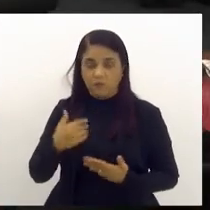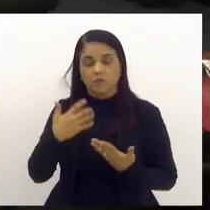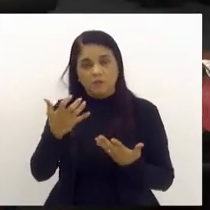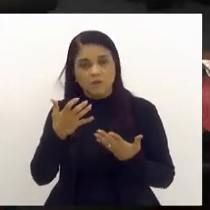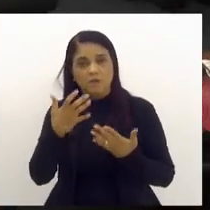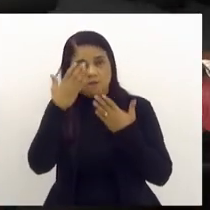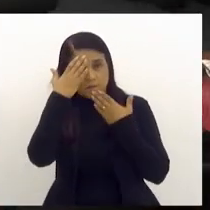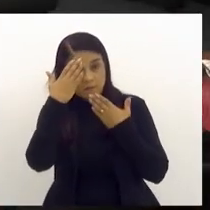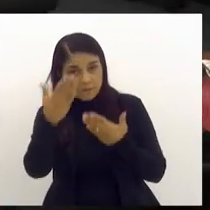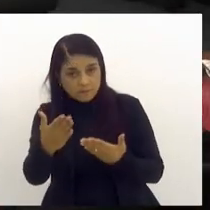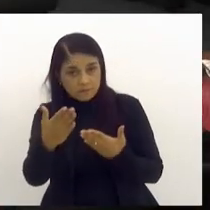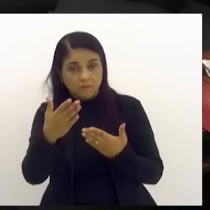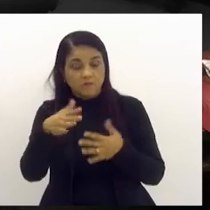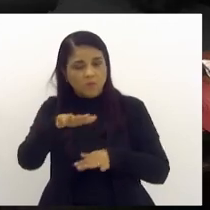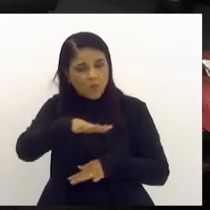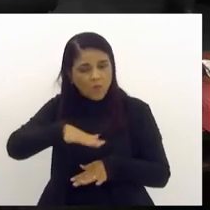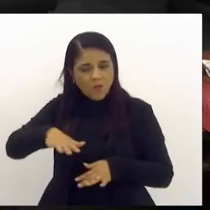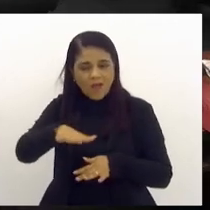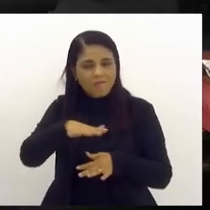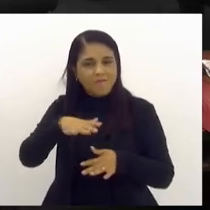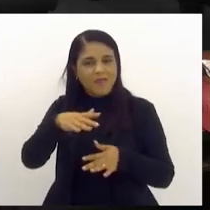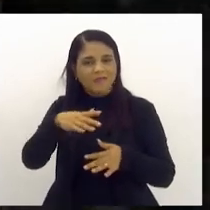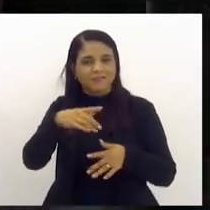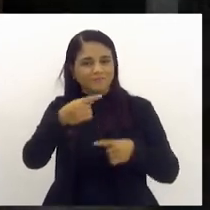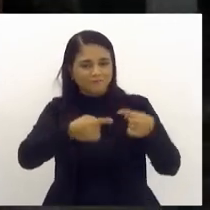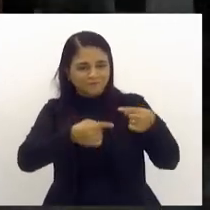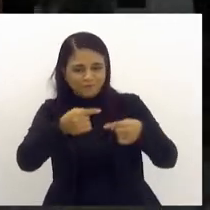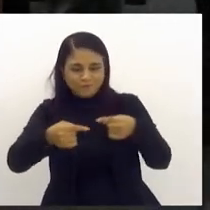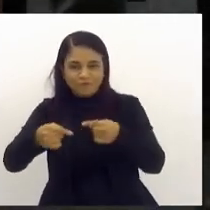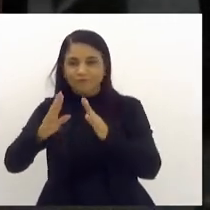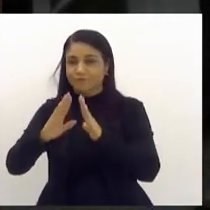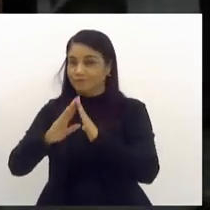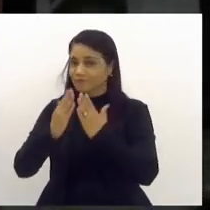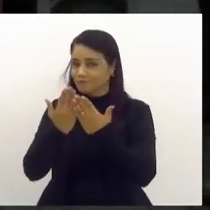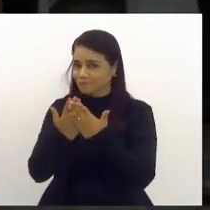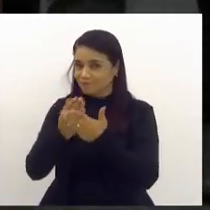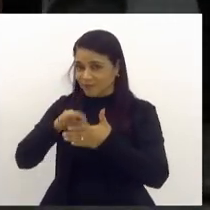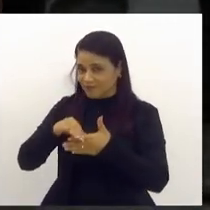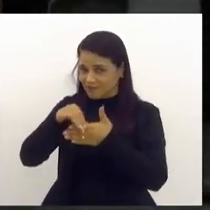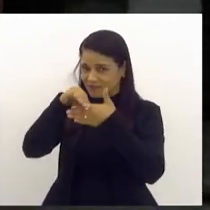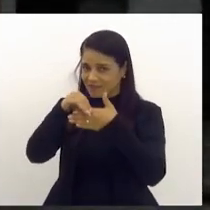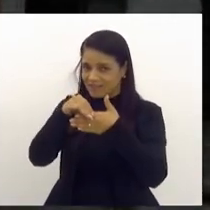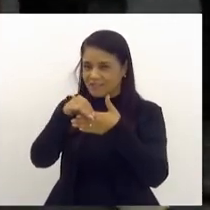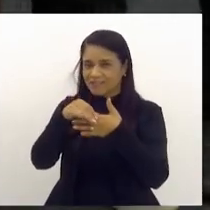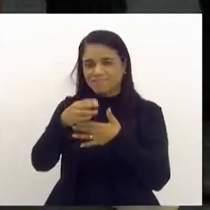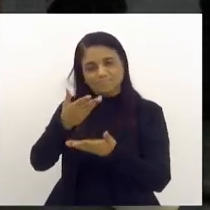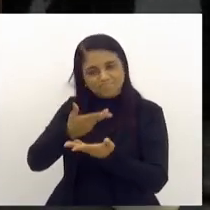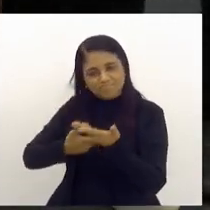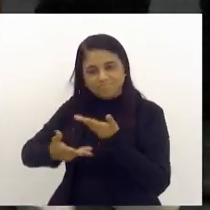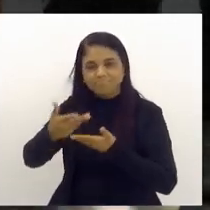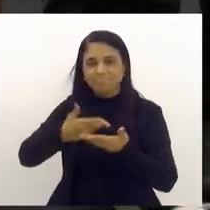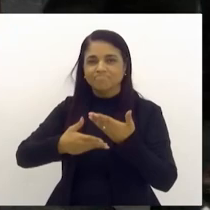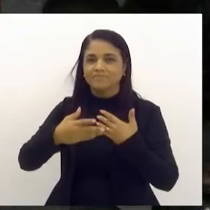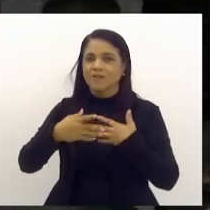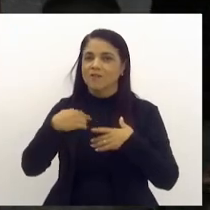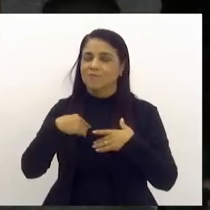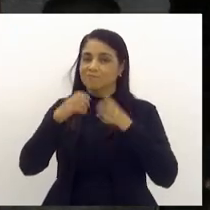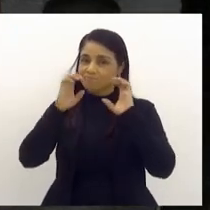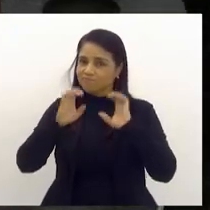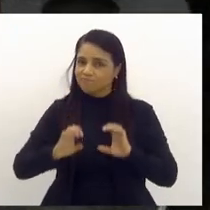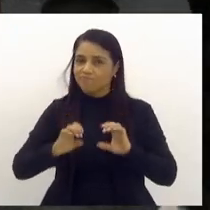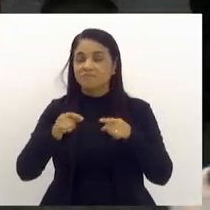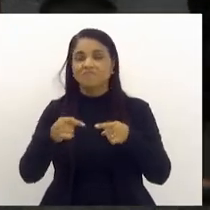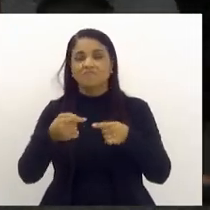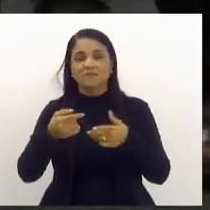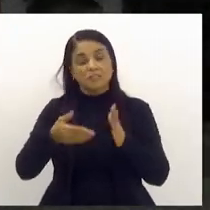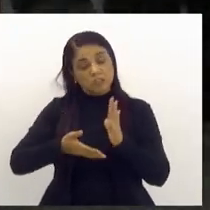porque a gente construiu um ambiente tão favorável no Colégio de Líderes e que eu acho que a serenidade determina que a gente que